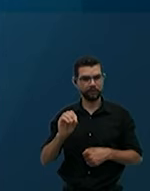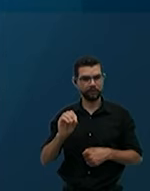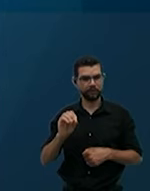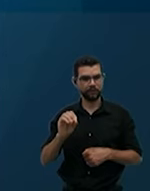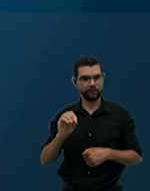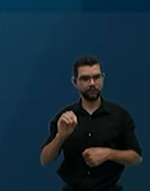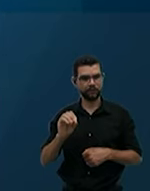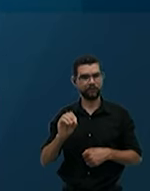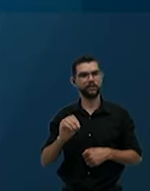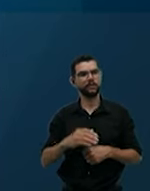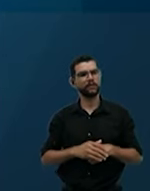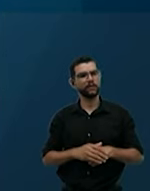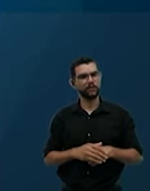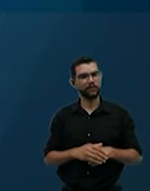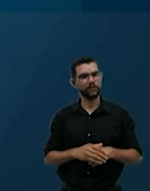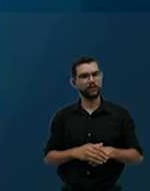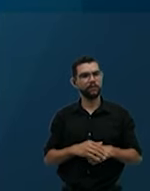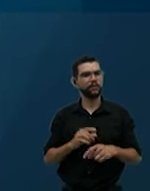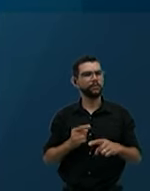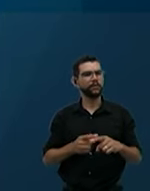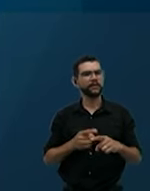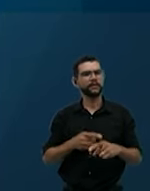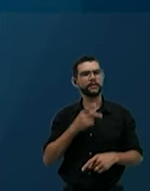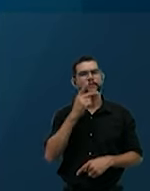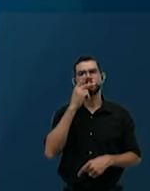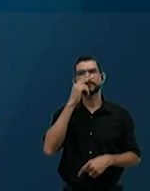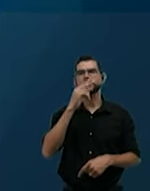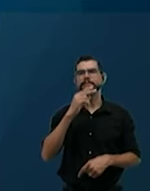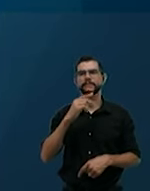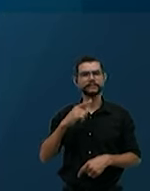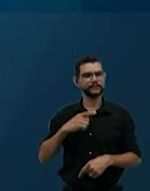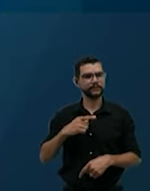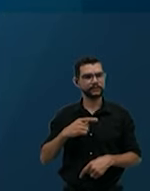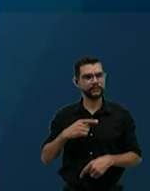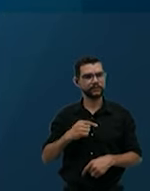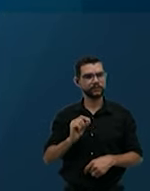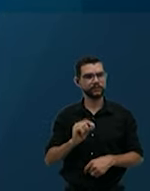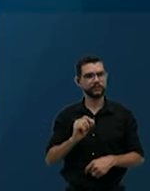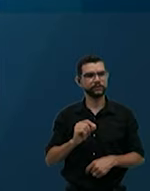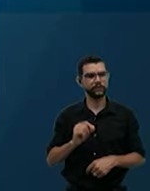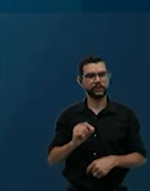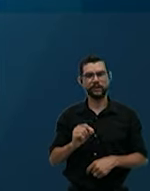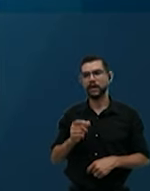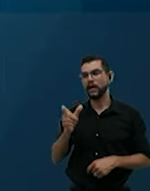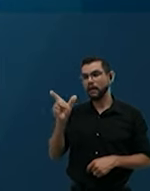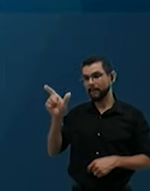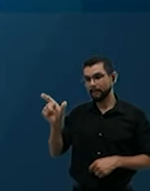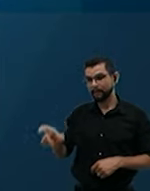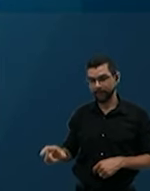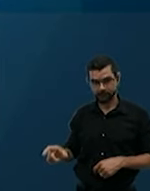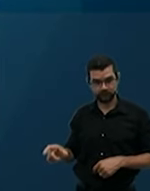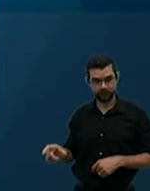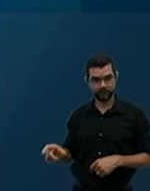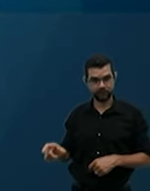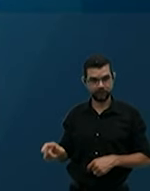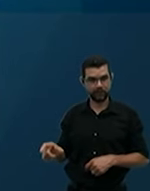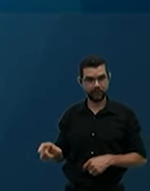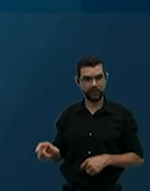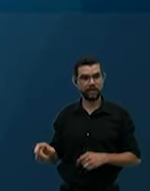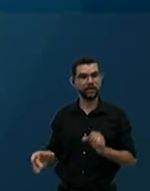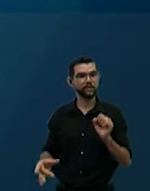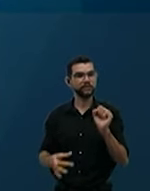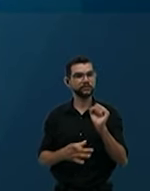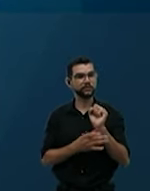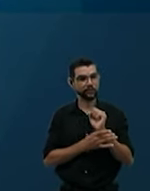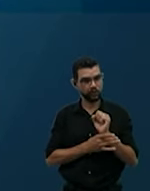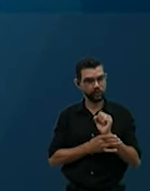uma represália. O segurado que socorre-se do Poder Judiciário, ele tem um outro Código de Processo Civil, ele tem